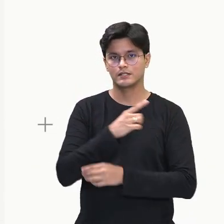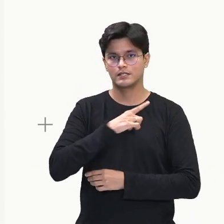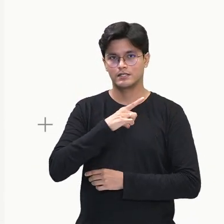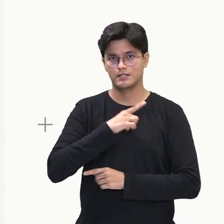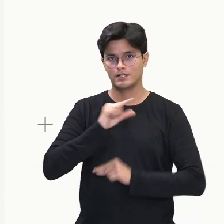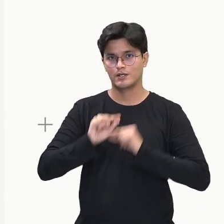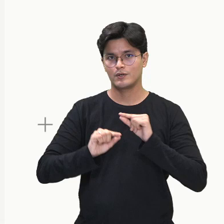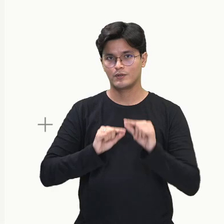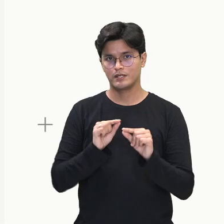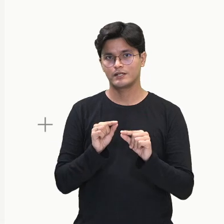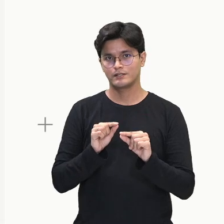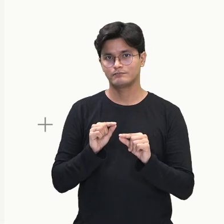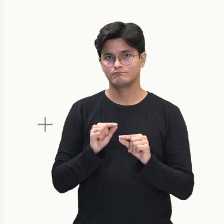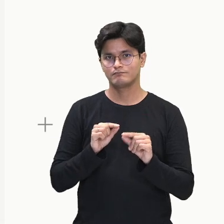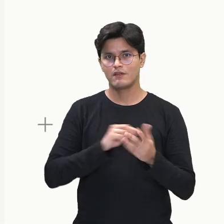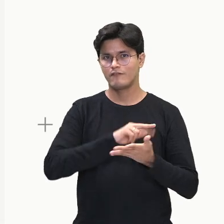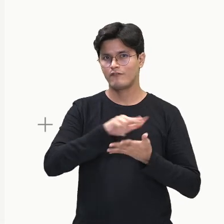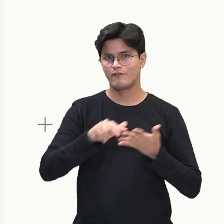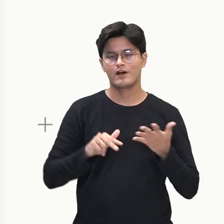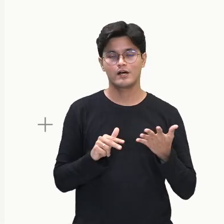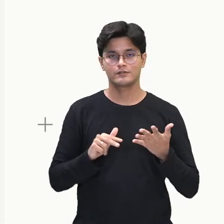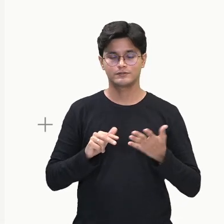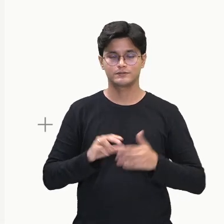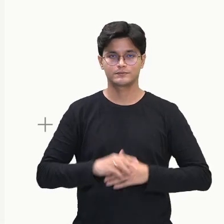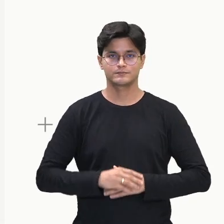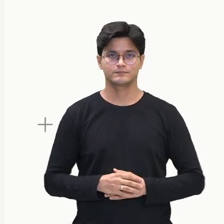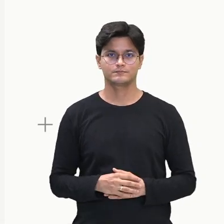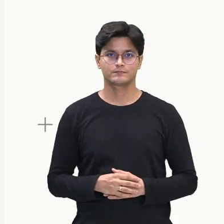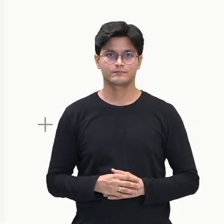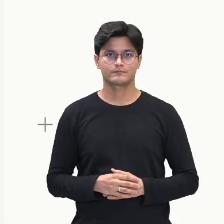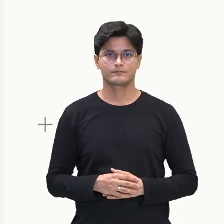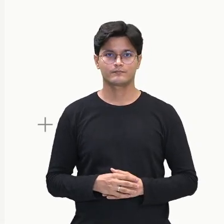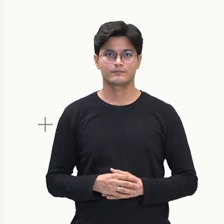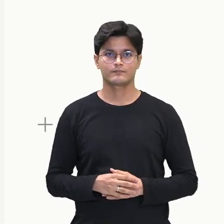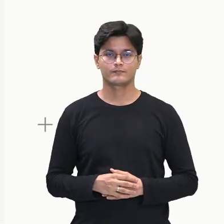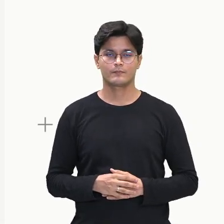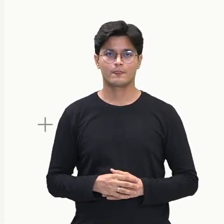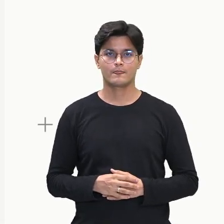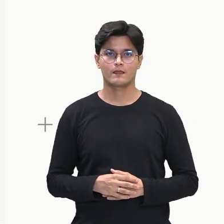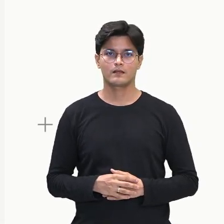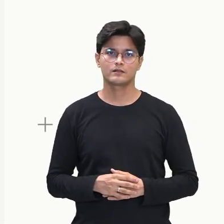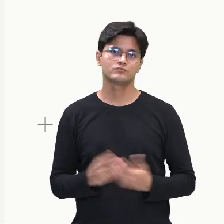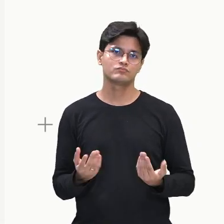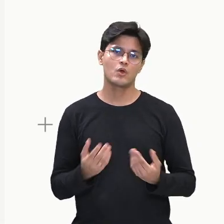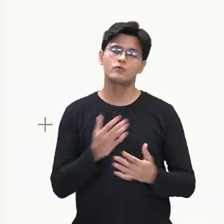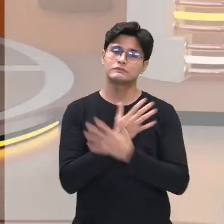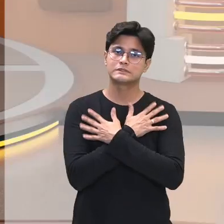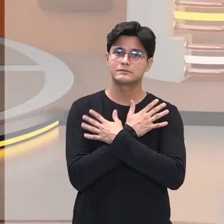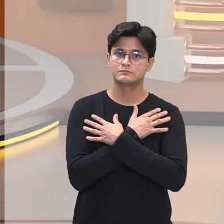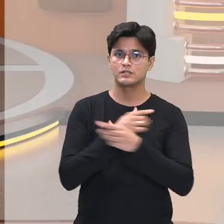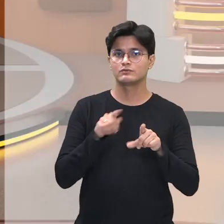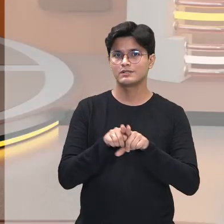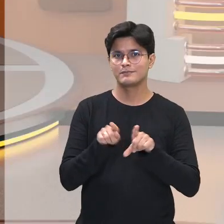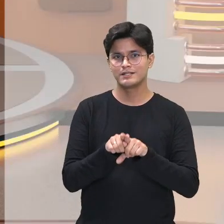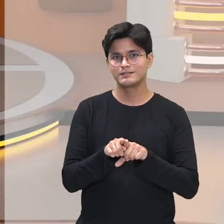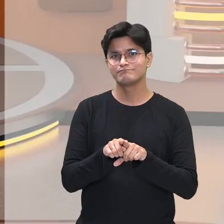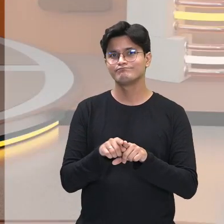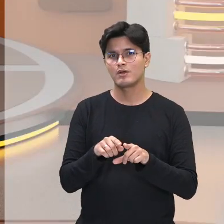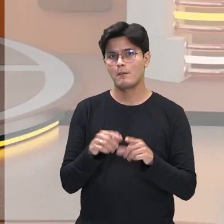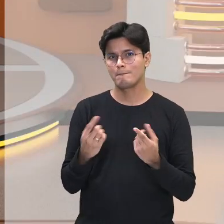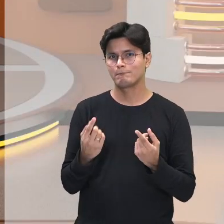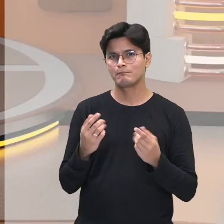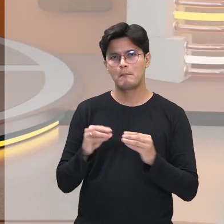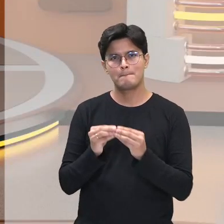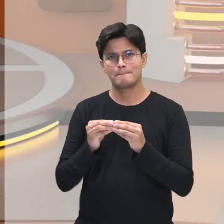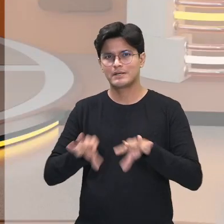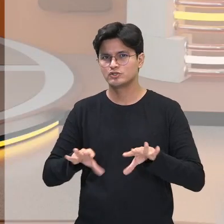se apresenta de diferentes formas, assim como ele atinge a diferentes grupos, não é isso? Então